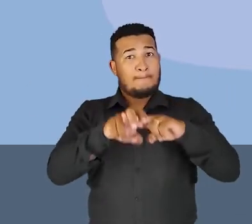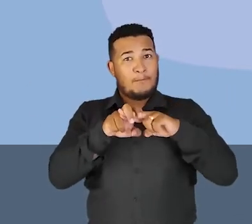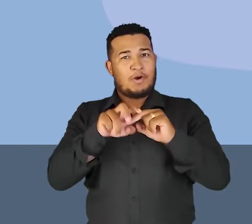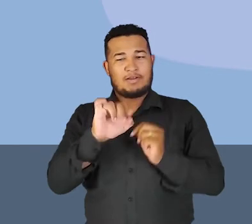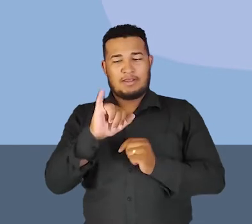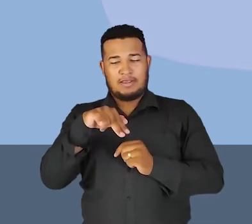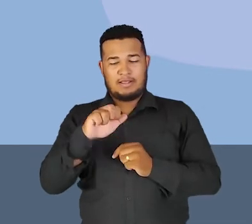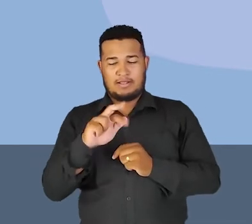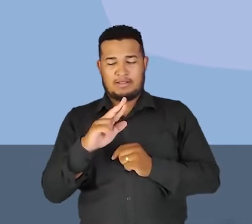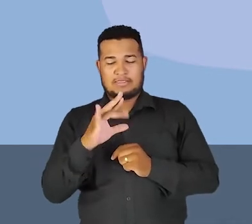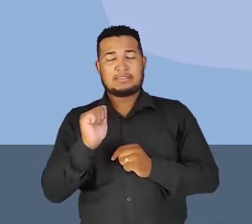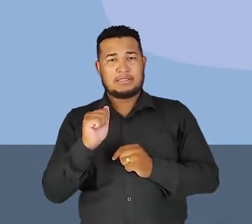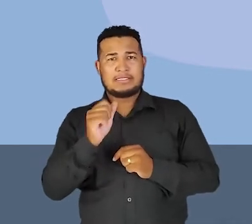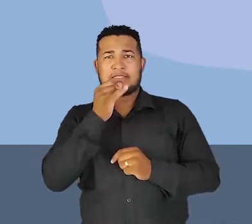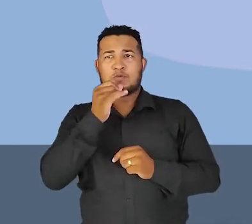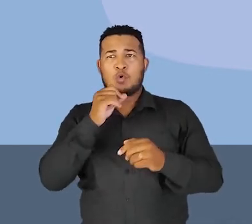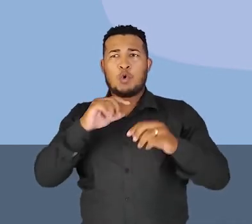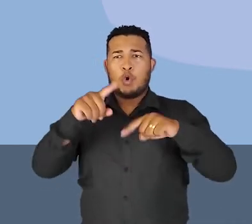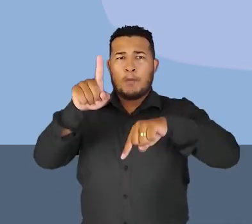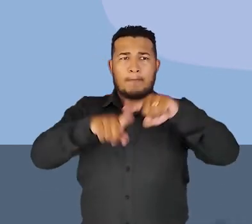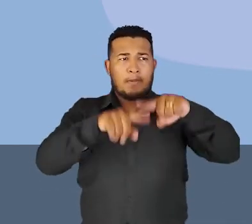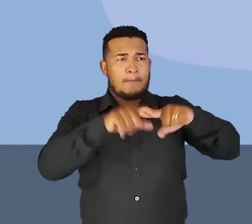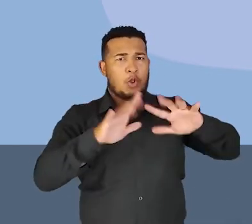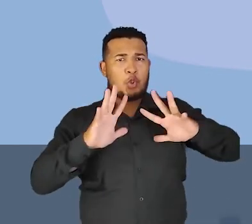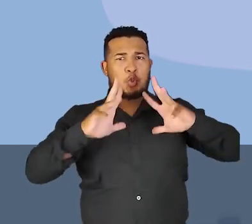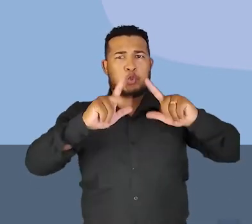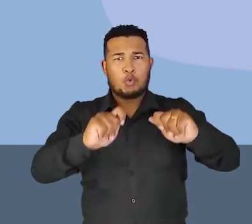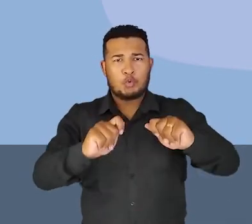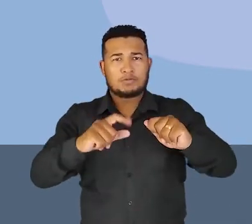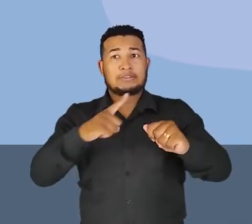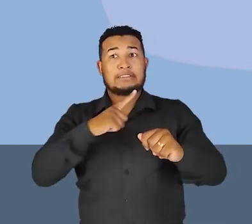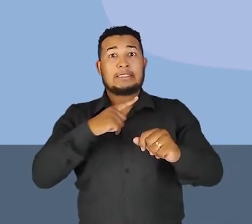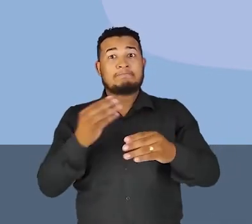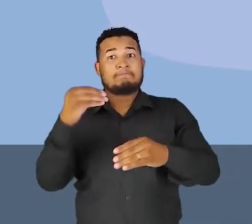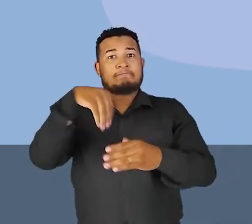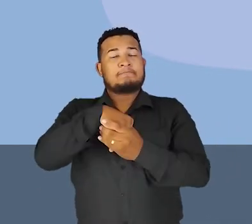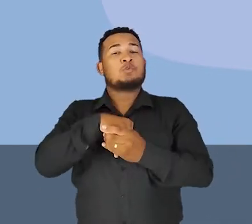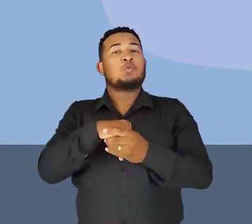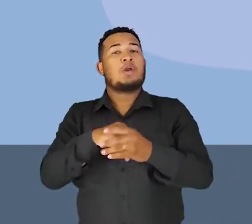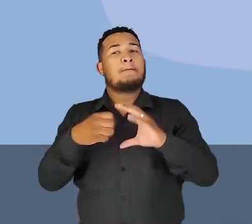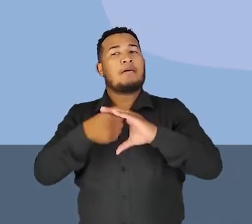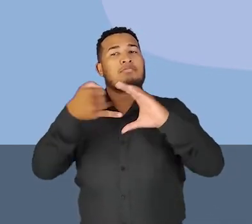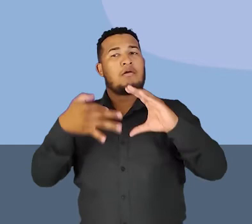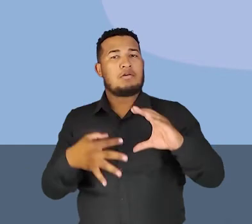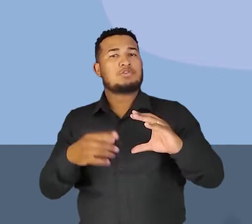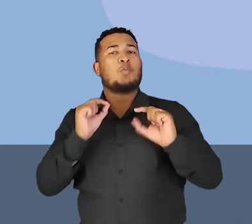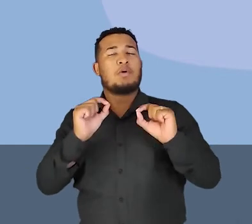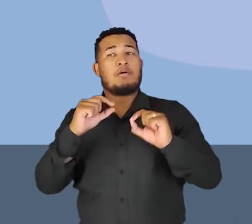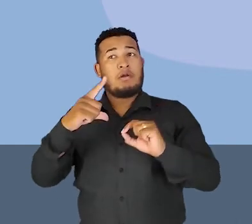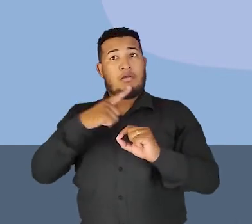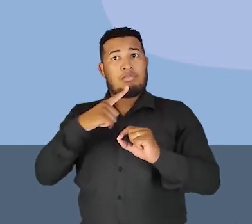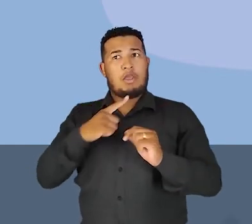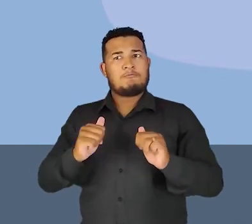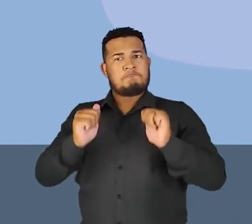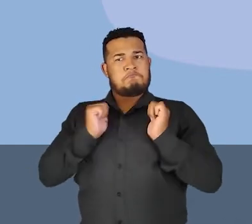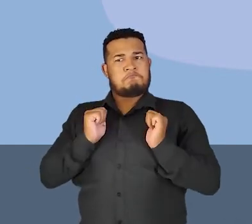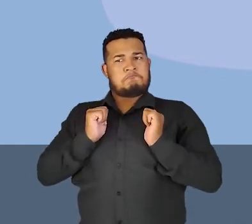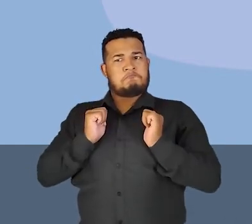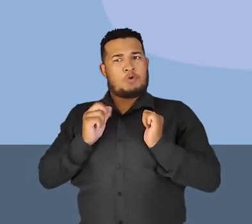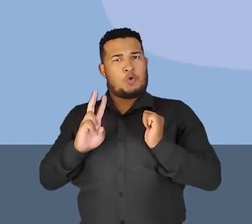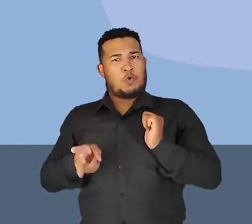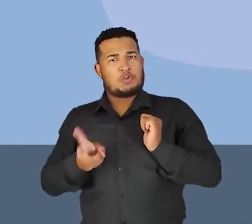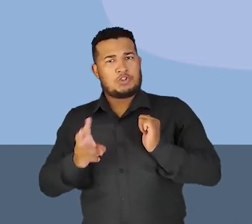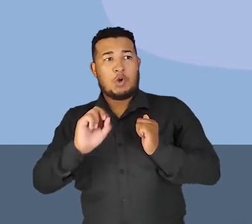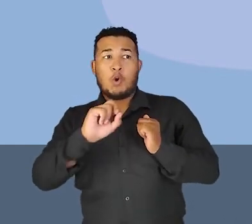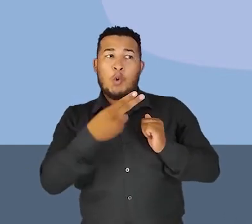inércia, todo o corpo ou todos os corpos apresentam uma propriedade de manter o repouso ou de